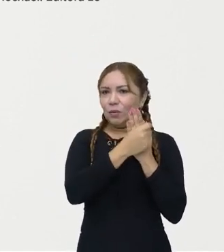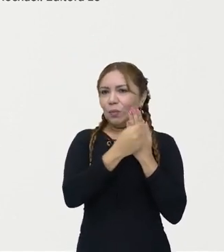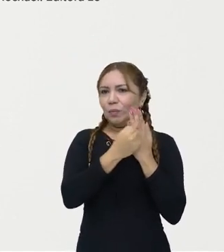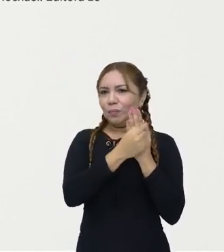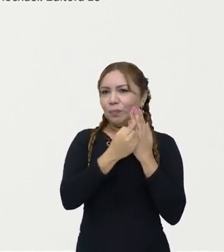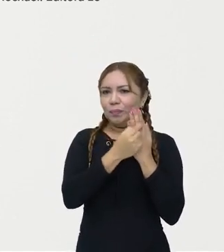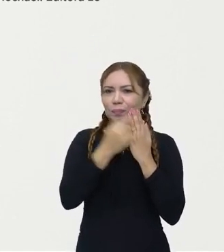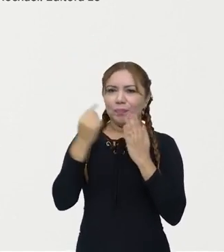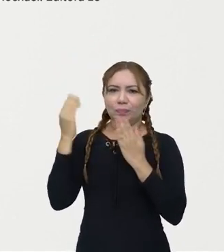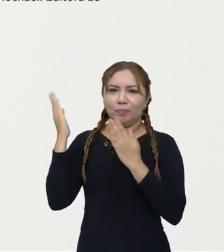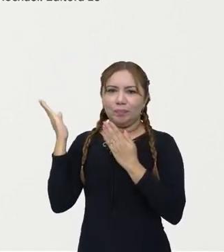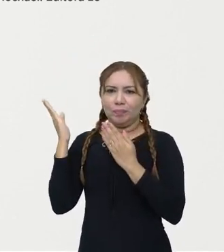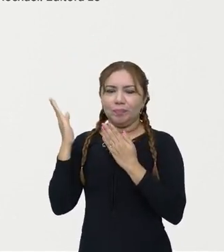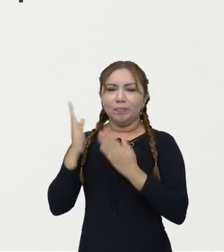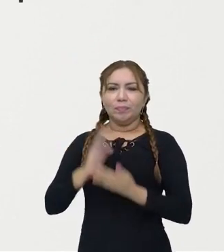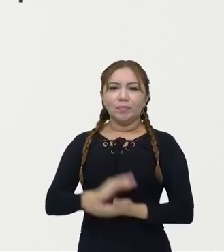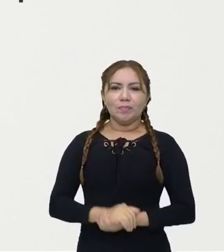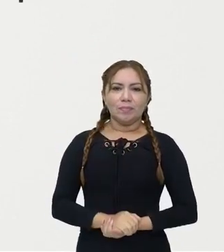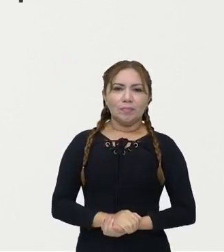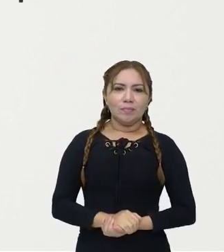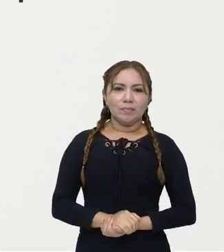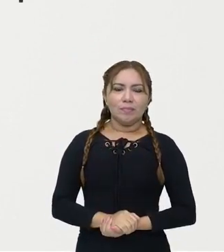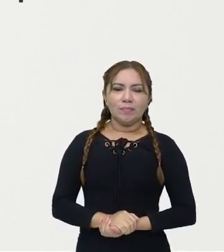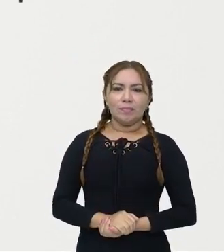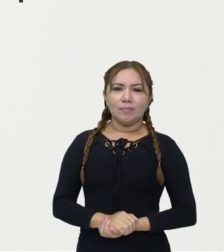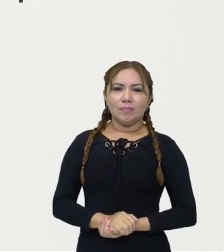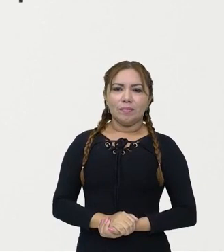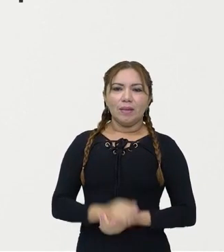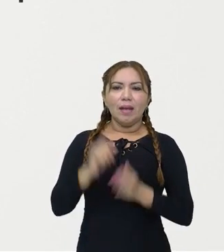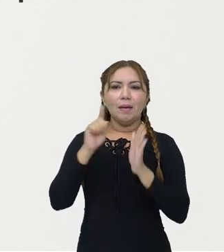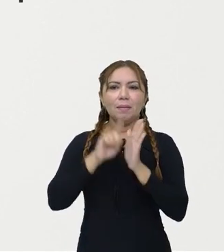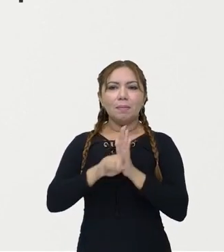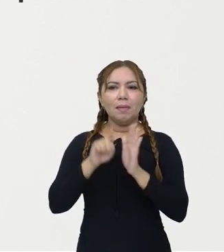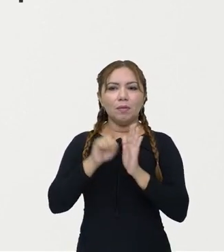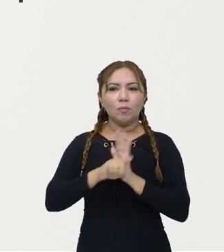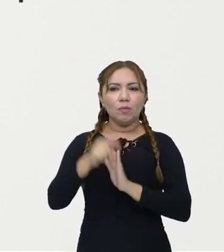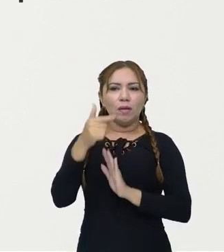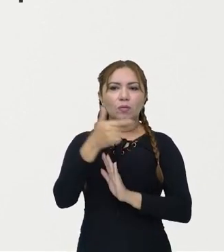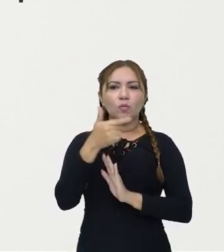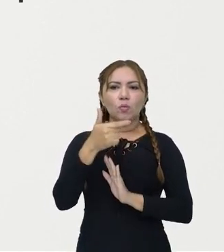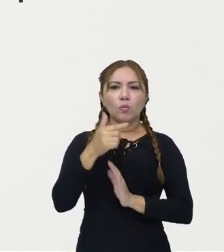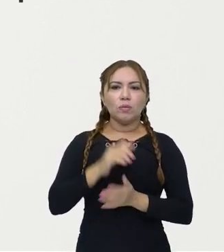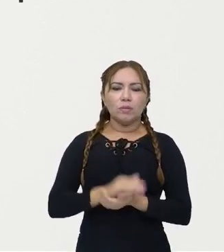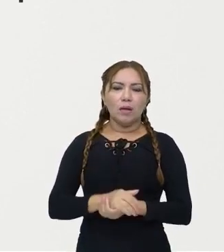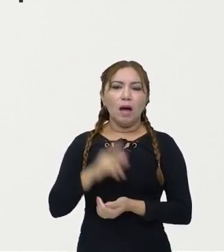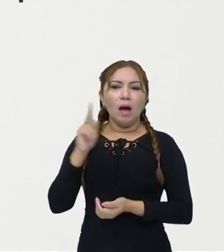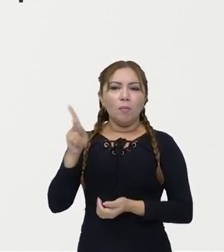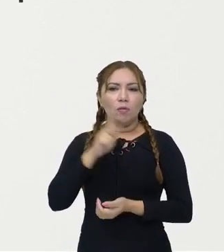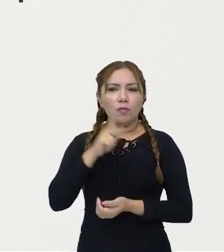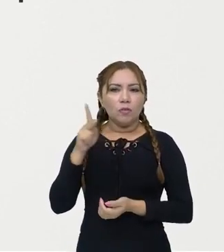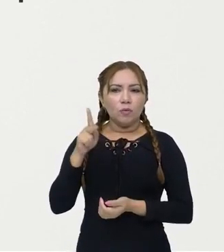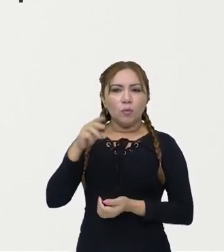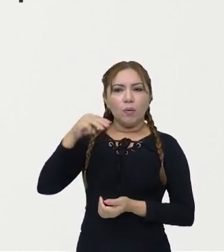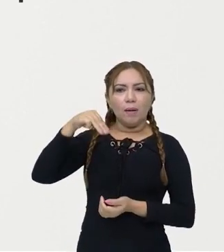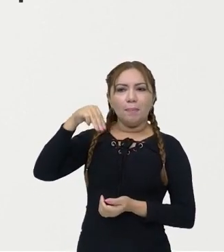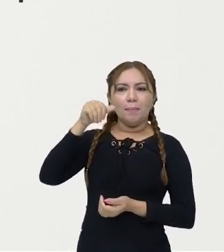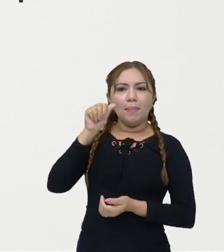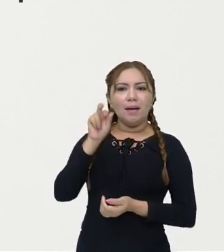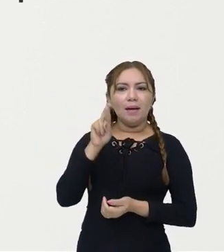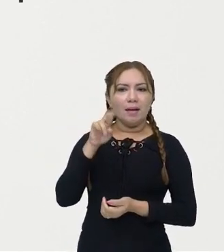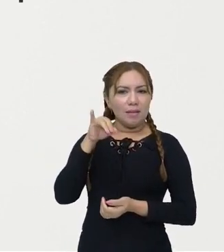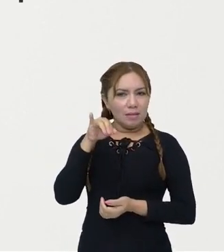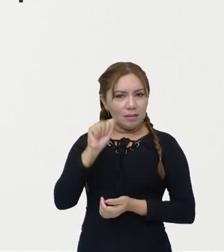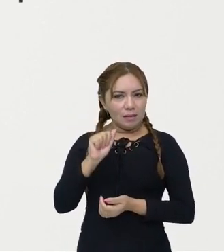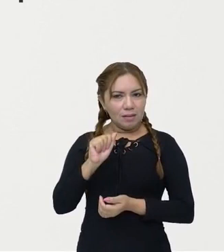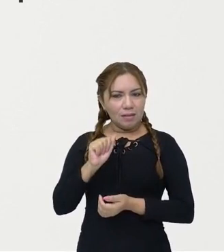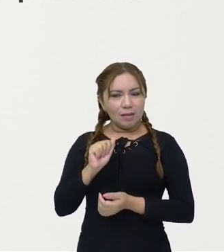Vamos para o nosso próximo desafio. Desafio 2. A professora Maria lançou